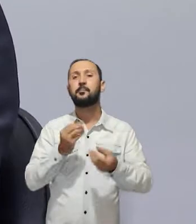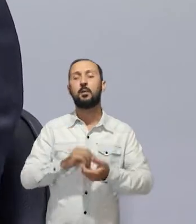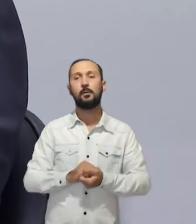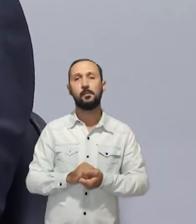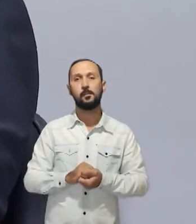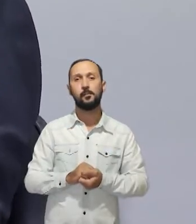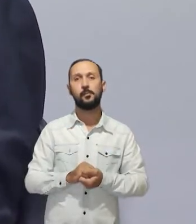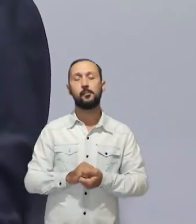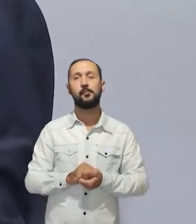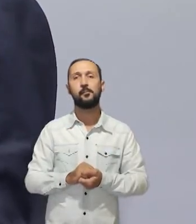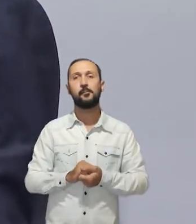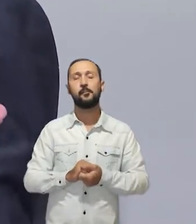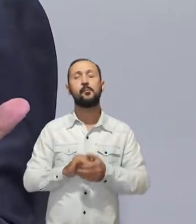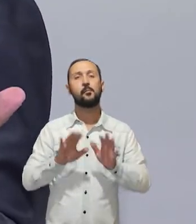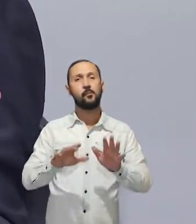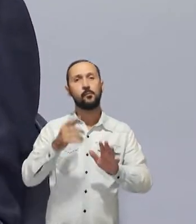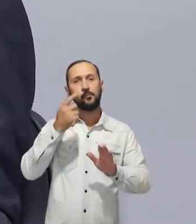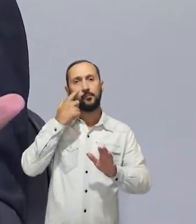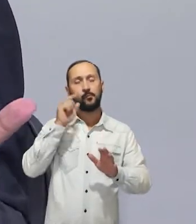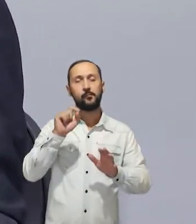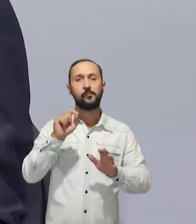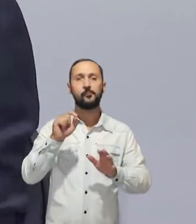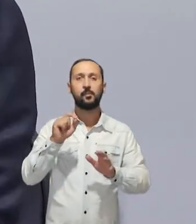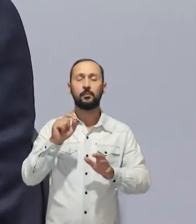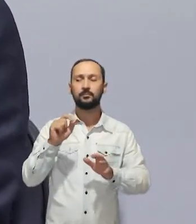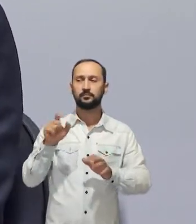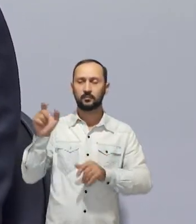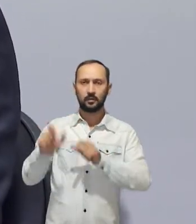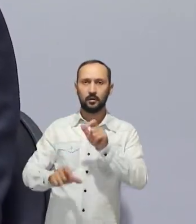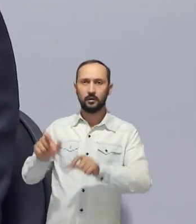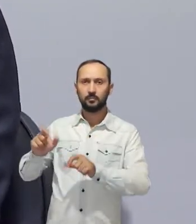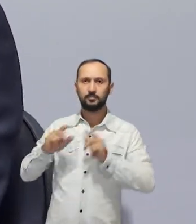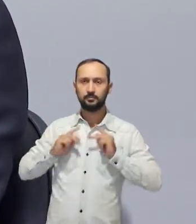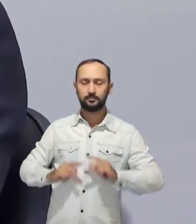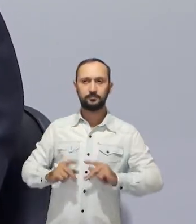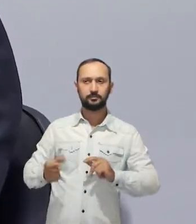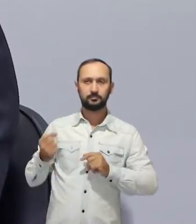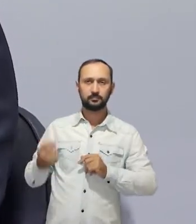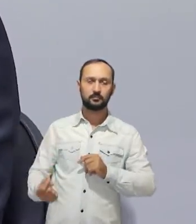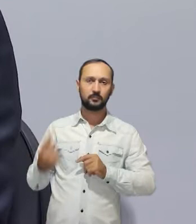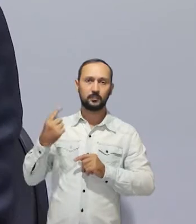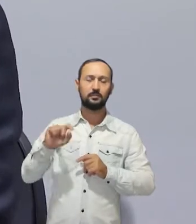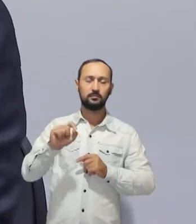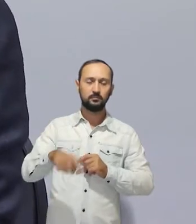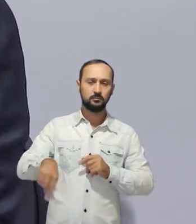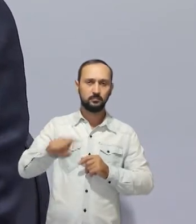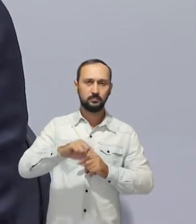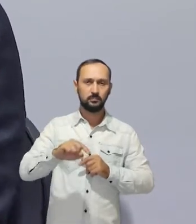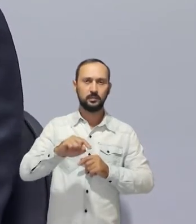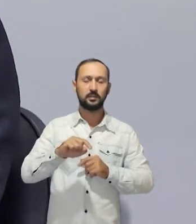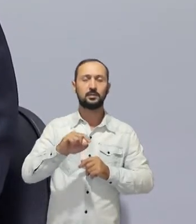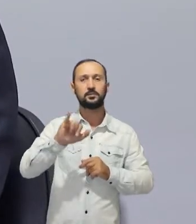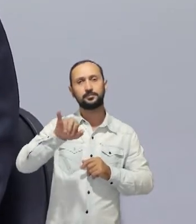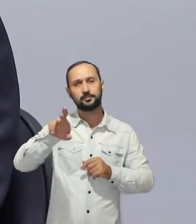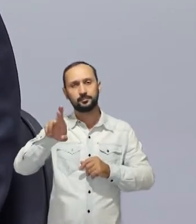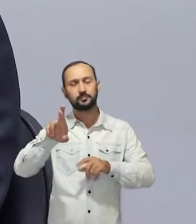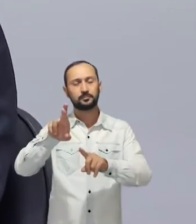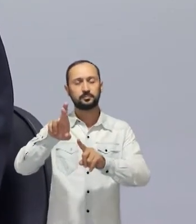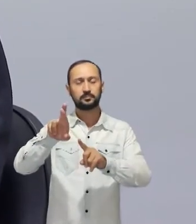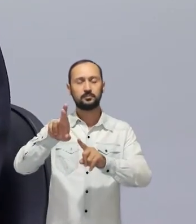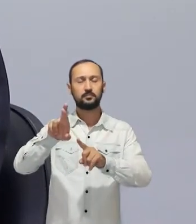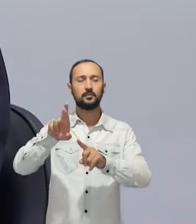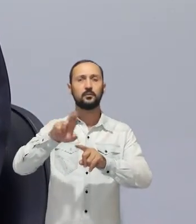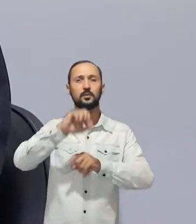que não me surpreende essa posição dos tributaristas, né? Por óbvio. Mas o imposto sobre a renda talvez seja um tributo, no Brasil, dos